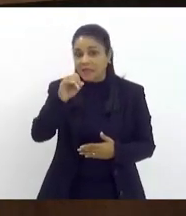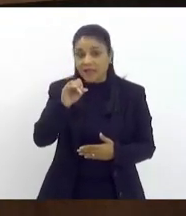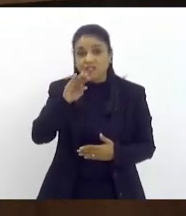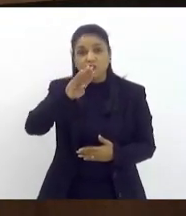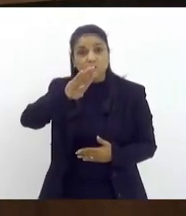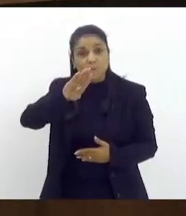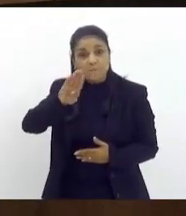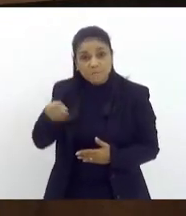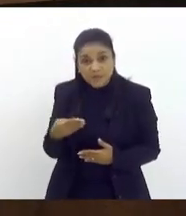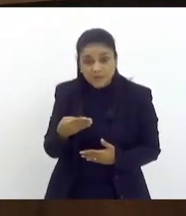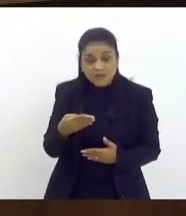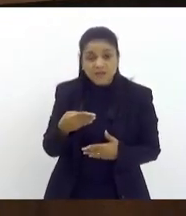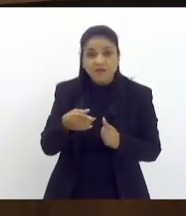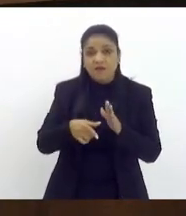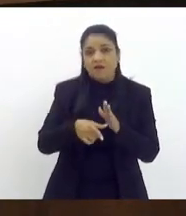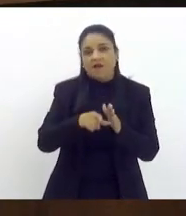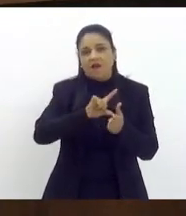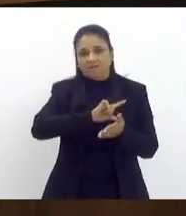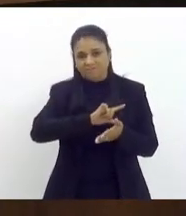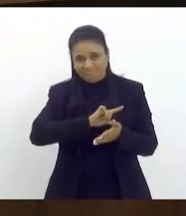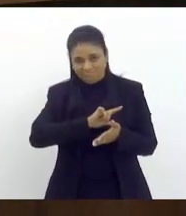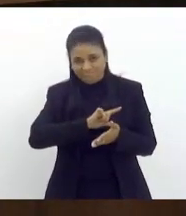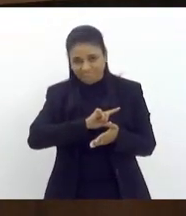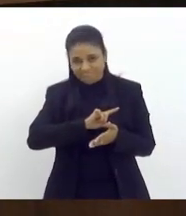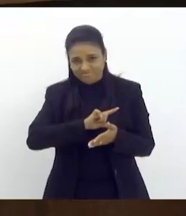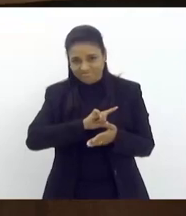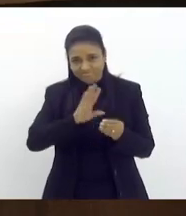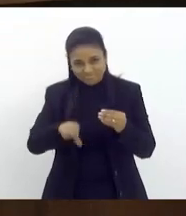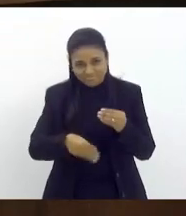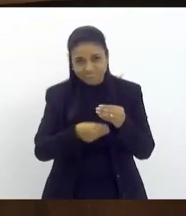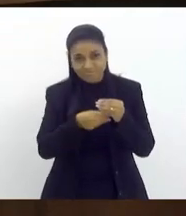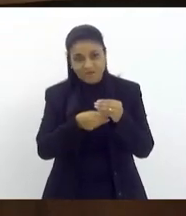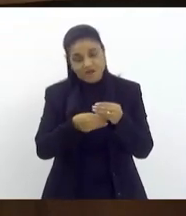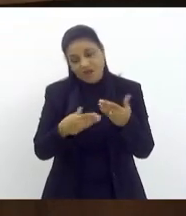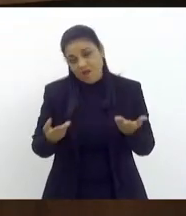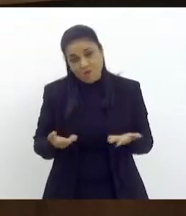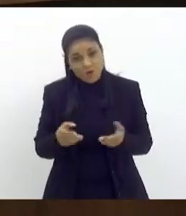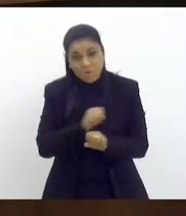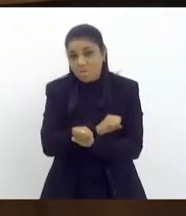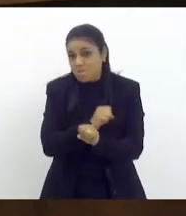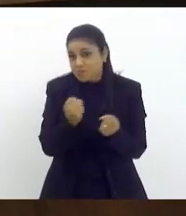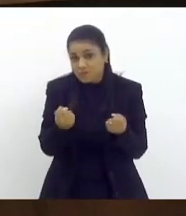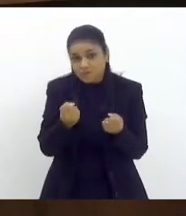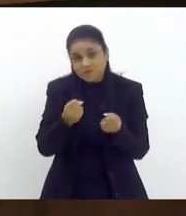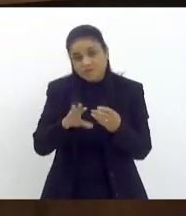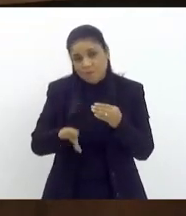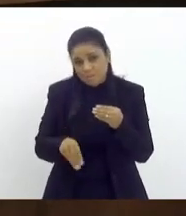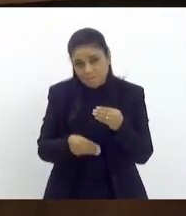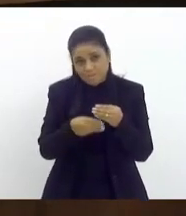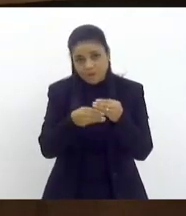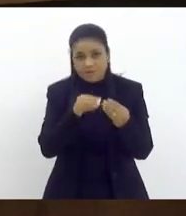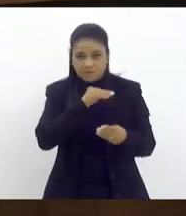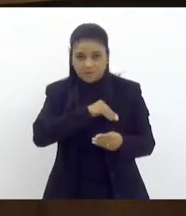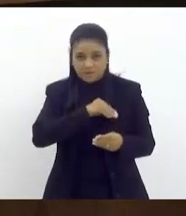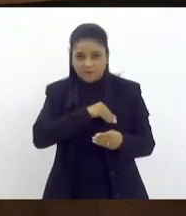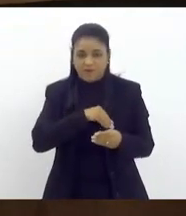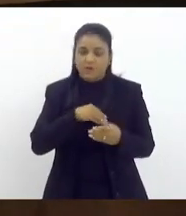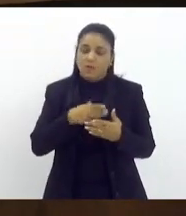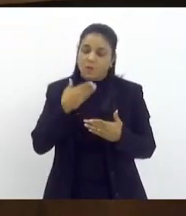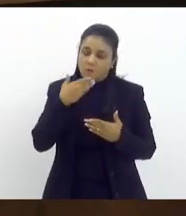retroativos o que é absolutamente inviável nesse momento então eu conclamo os deputados da esquerda da